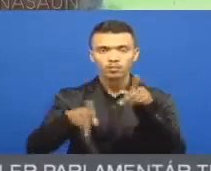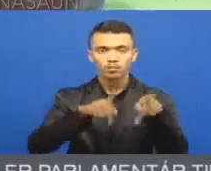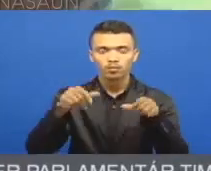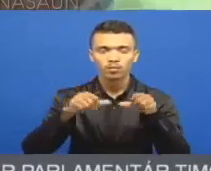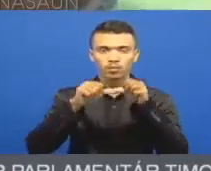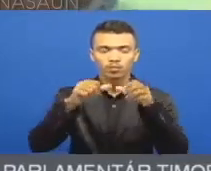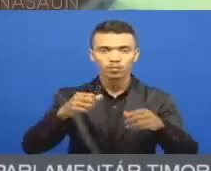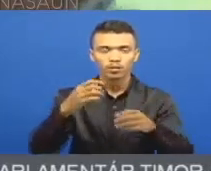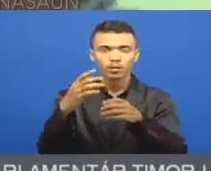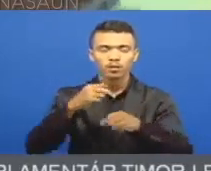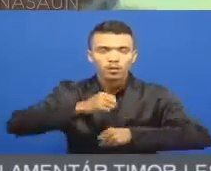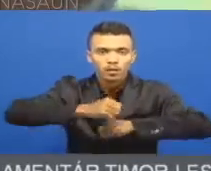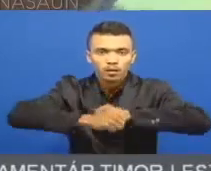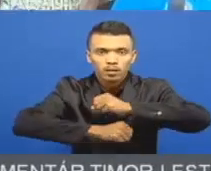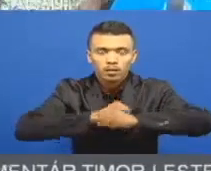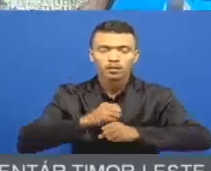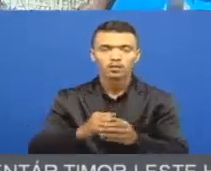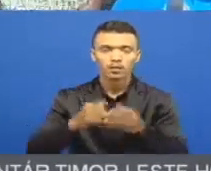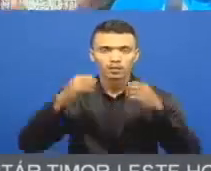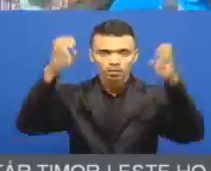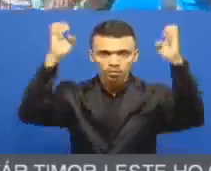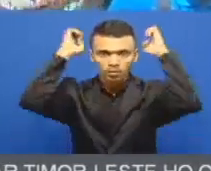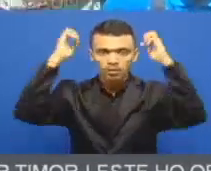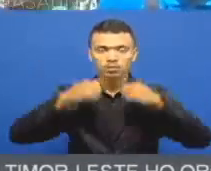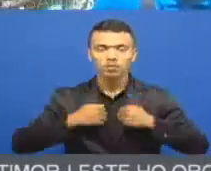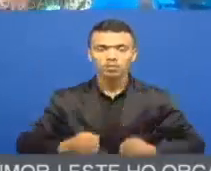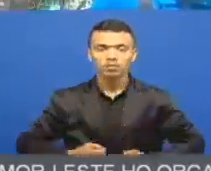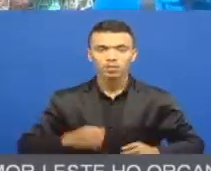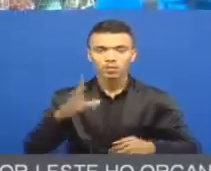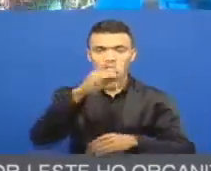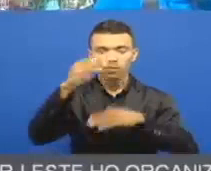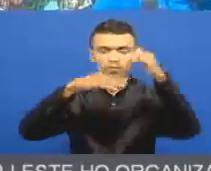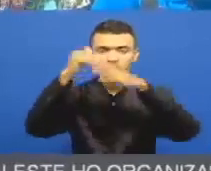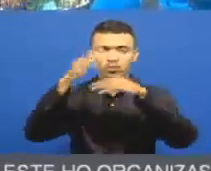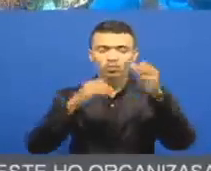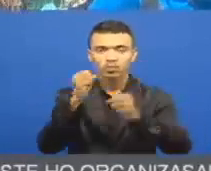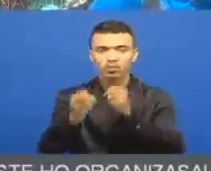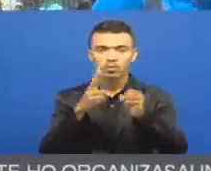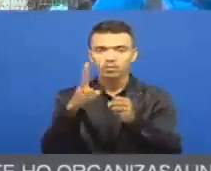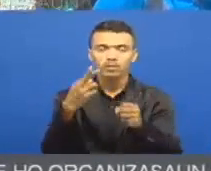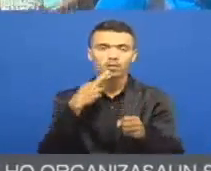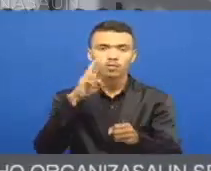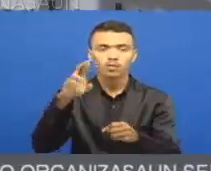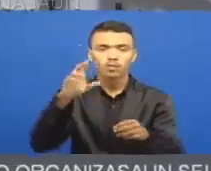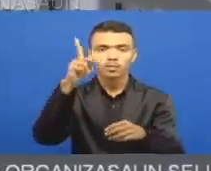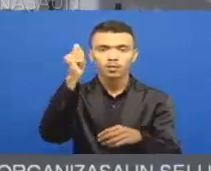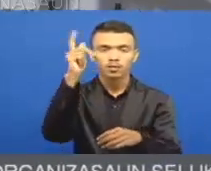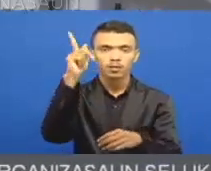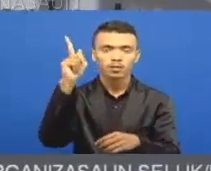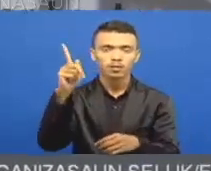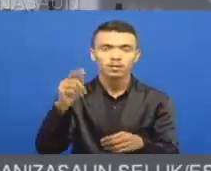ler com a educação, saúde e infraestrutura. Organização Sociedade Civil Siramos recomenda a Comissão